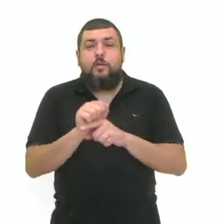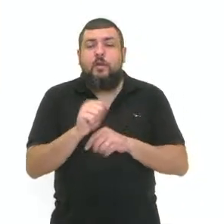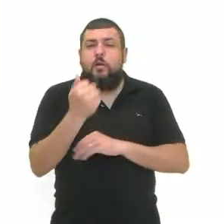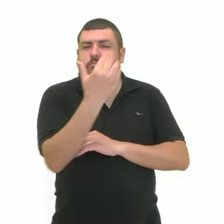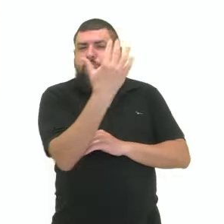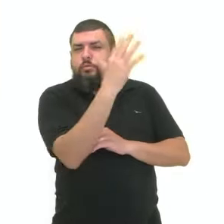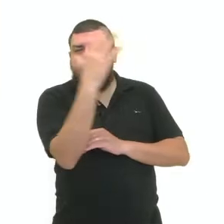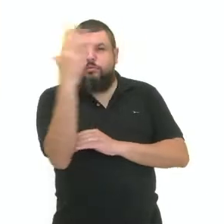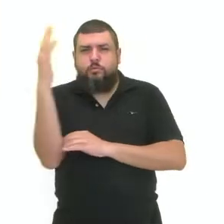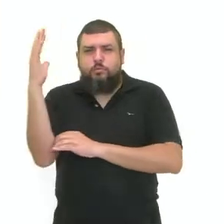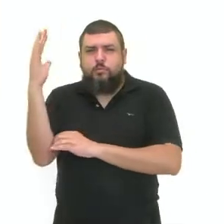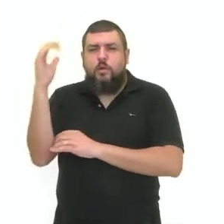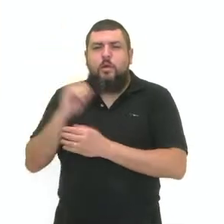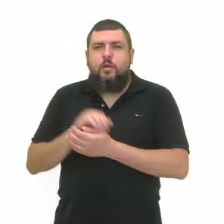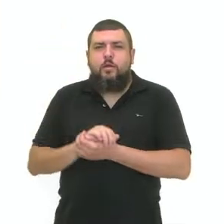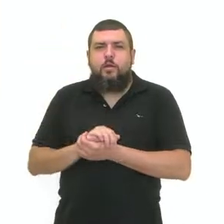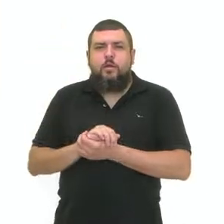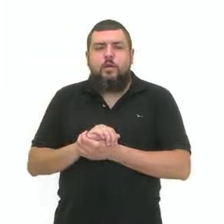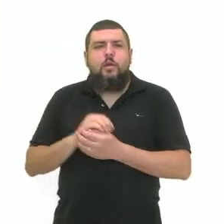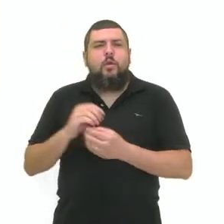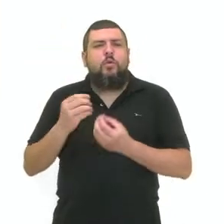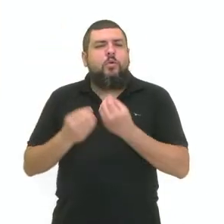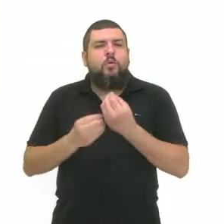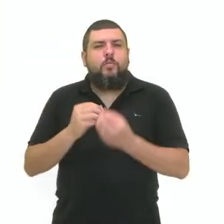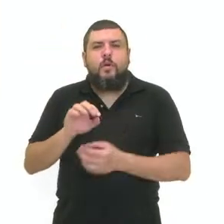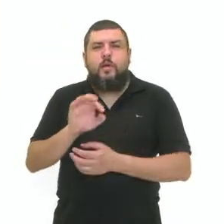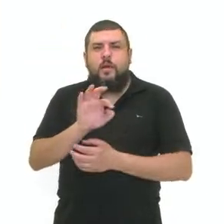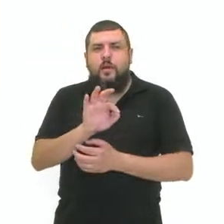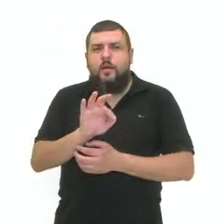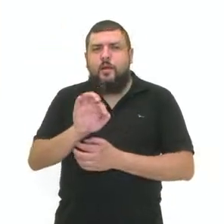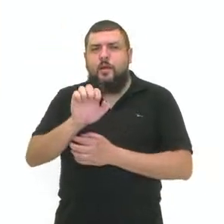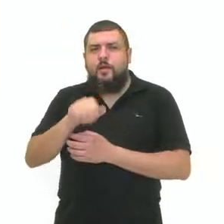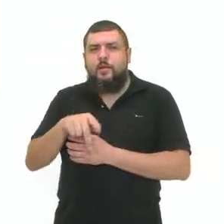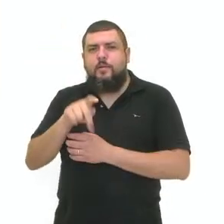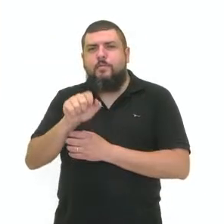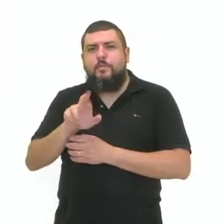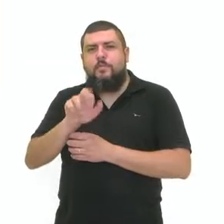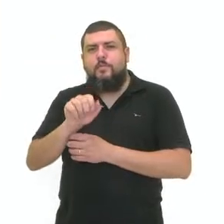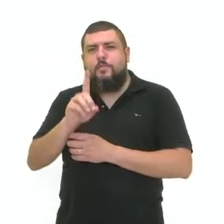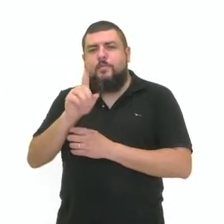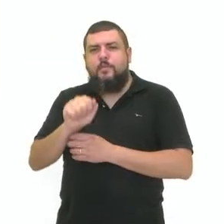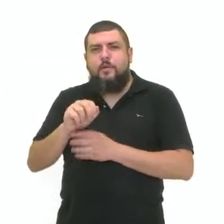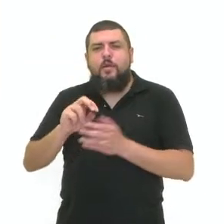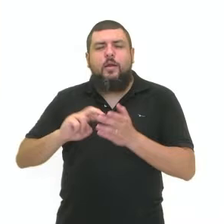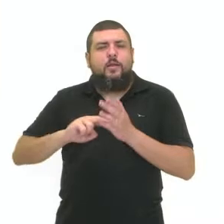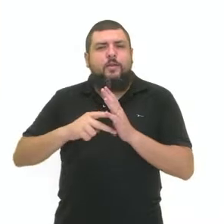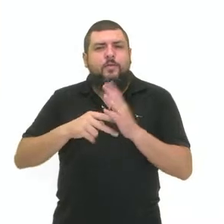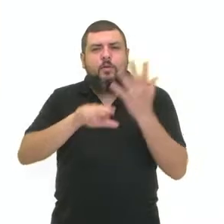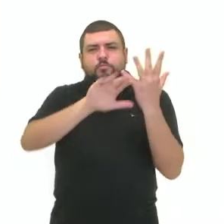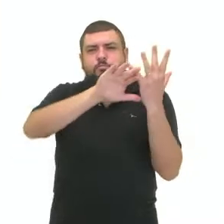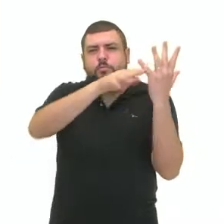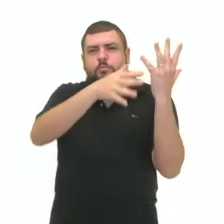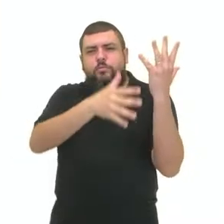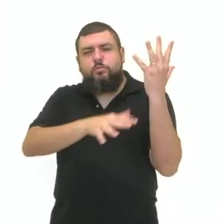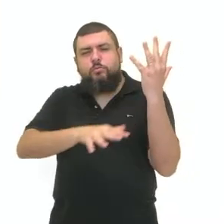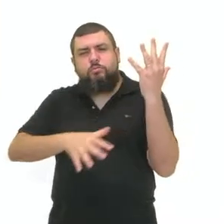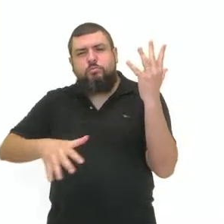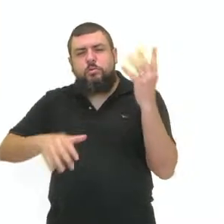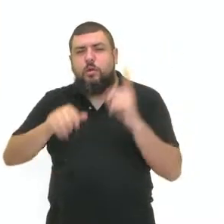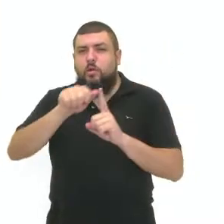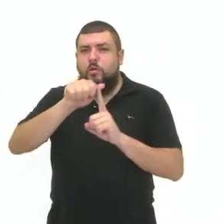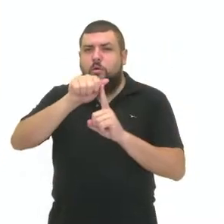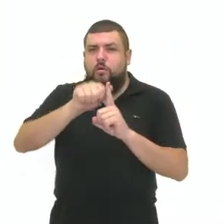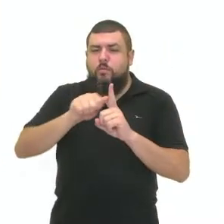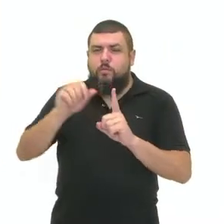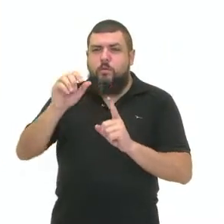plantas do tipo caducifólias, ou seja, que caem as folhas durante, por exemplo, o outono e inverno. Então, uma época do